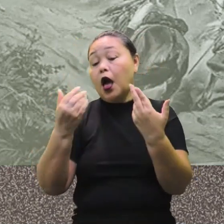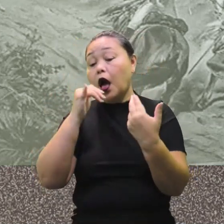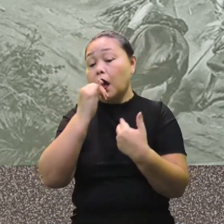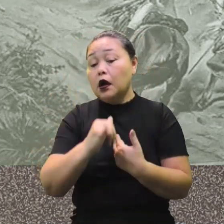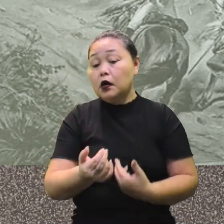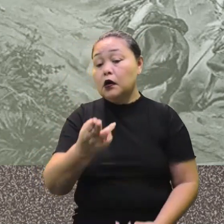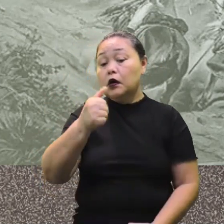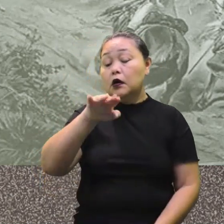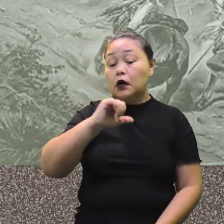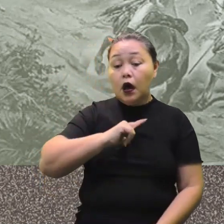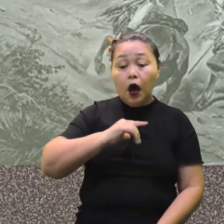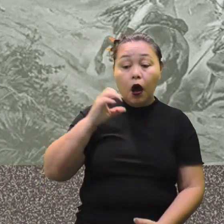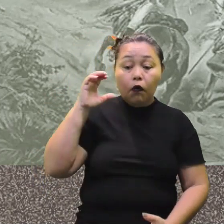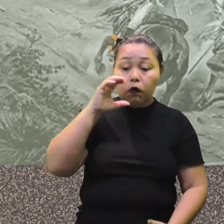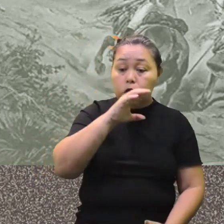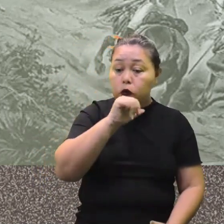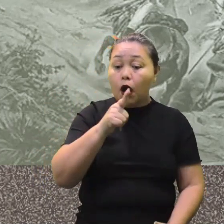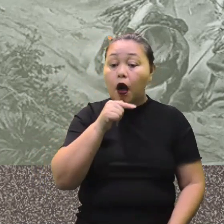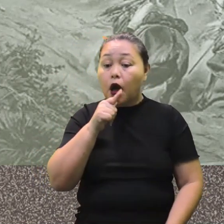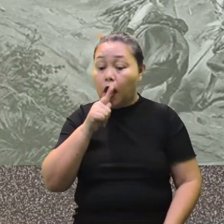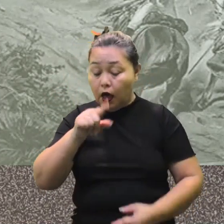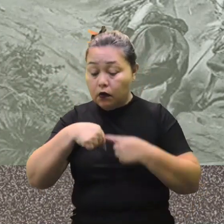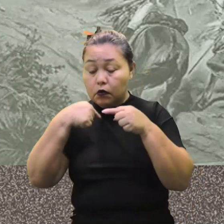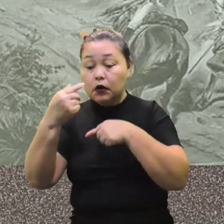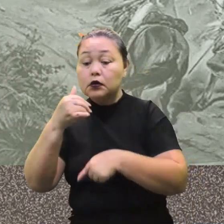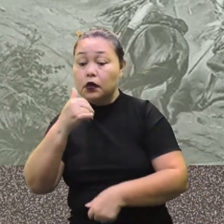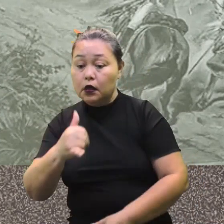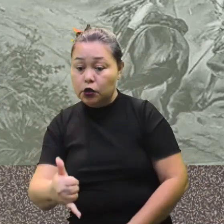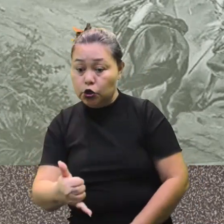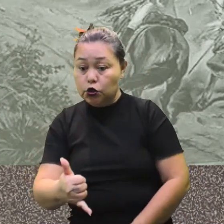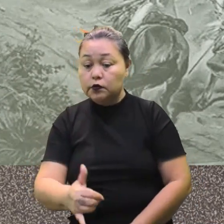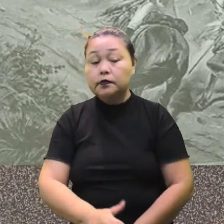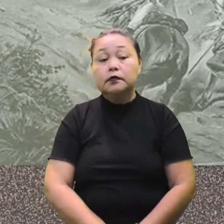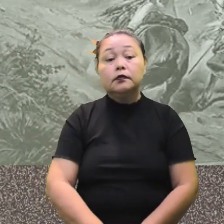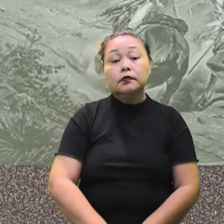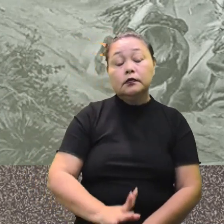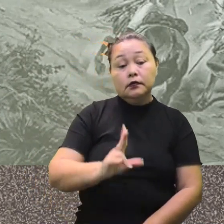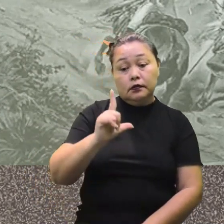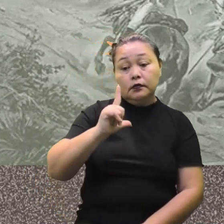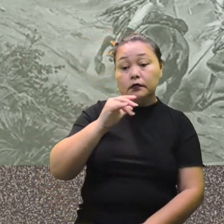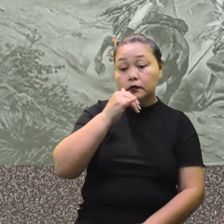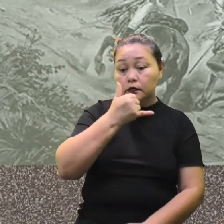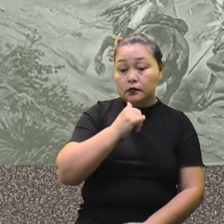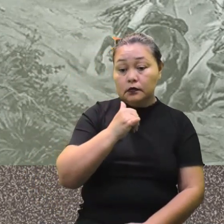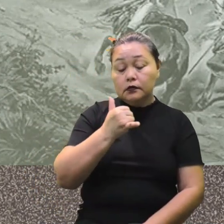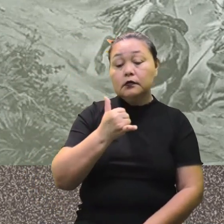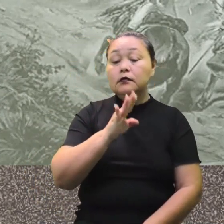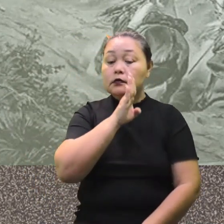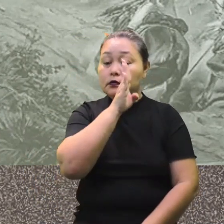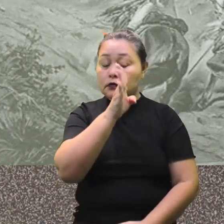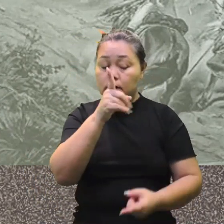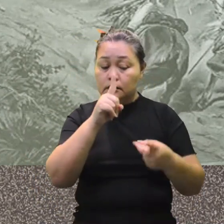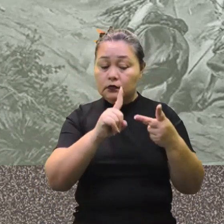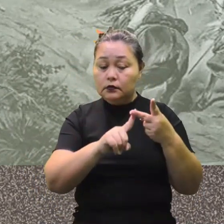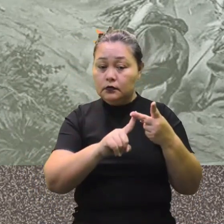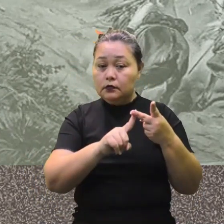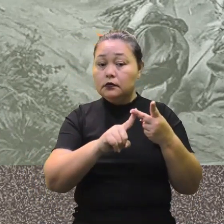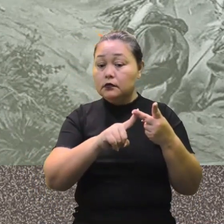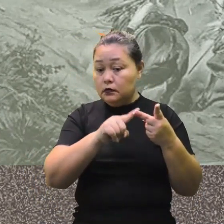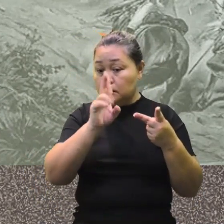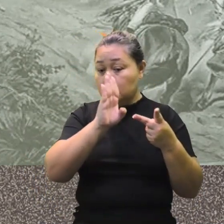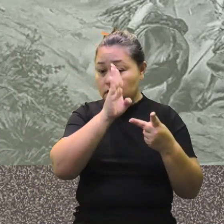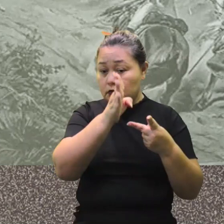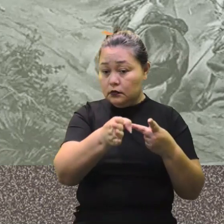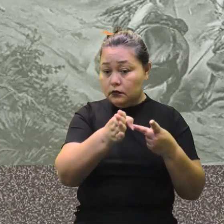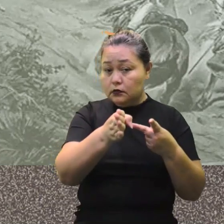ela aquece a água que gera energia. A energia, ela pode ser convencional, que é essa